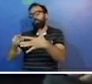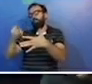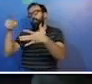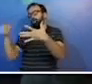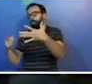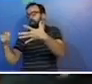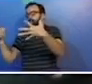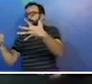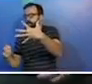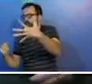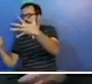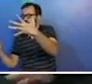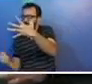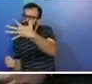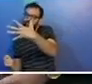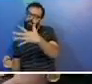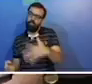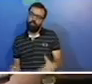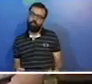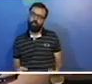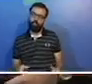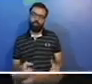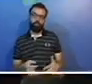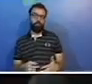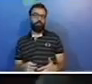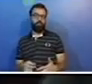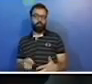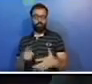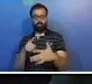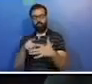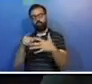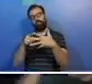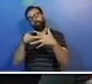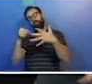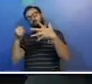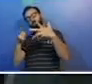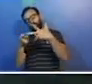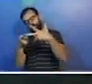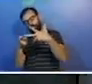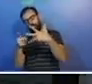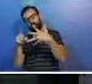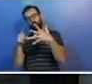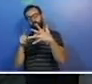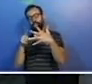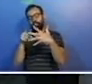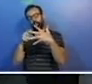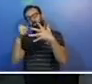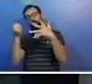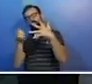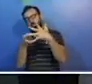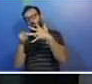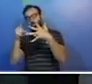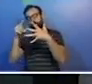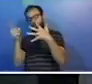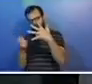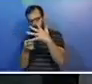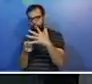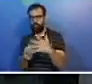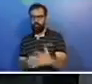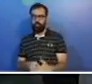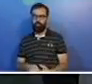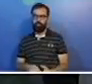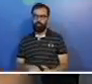sendo transferida para a ovelha, que a energia da ovelha está sendo transferida para o coiote, quando um se alimenta do